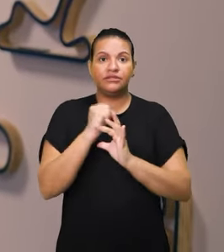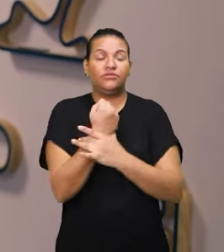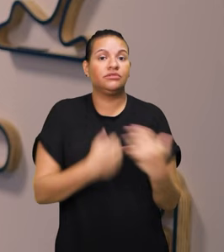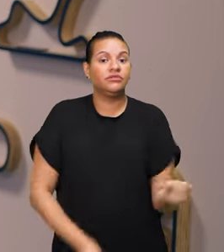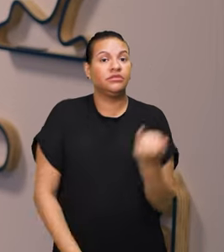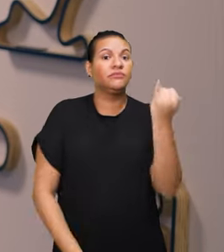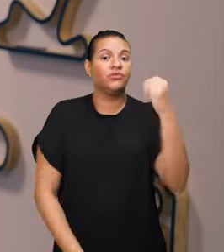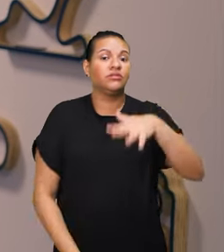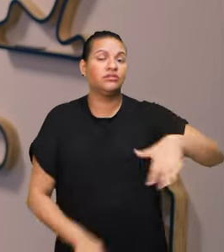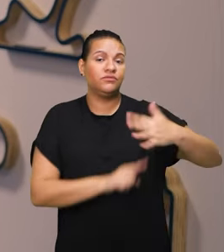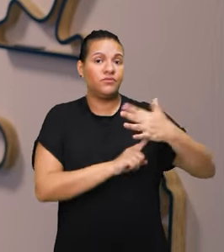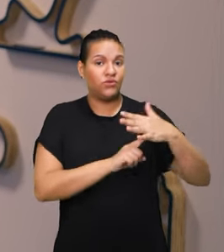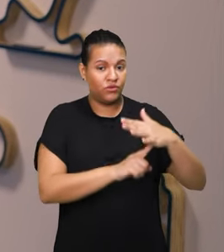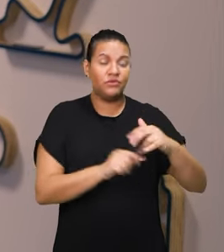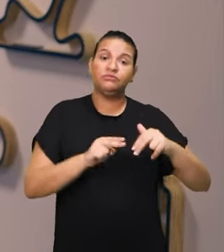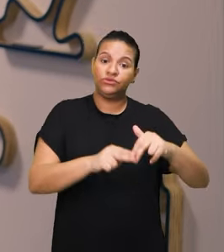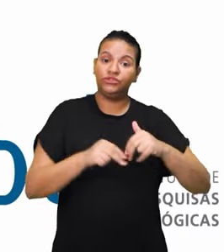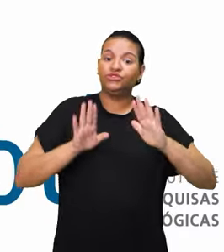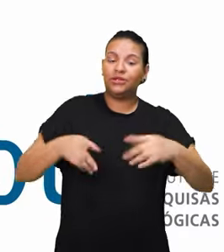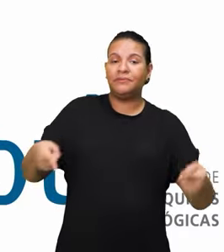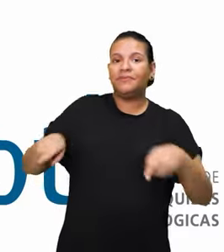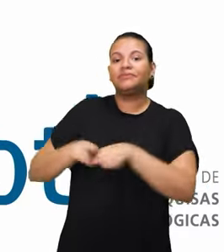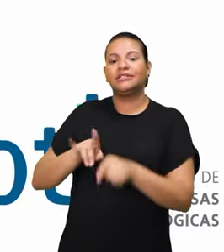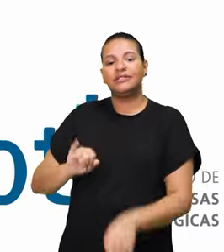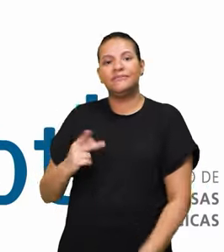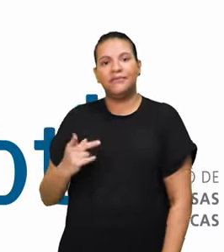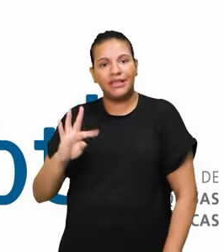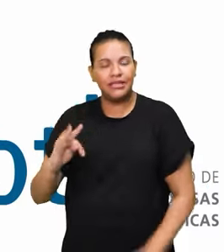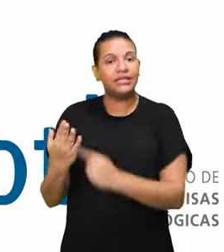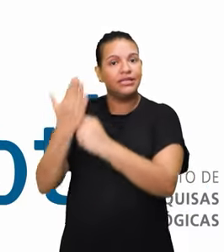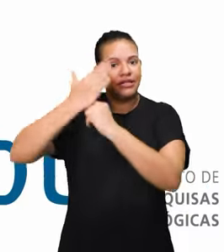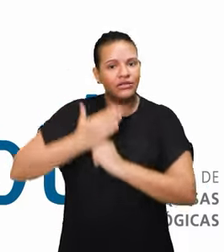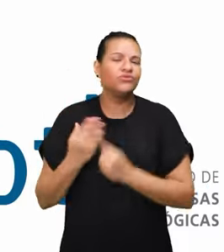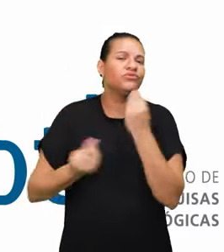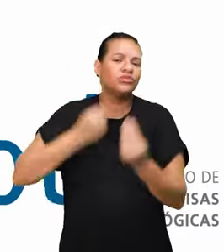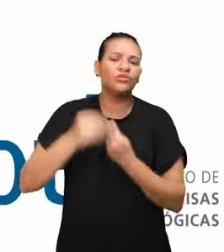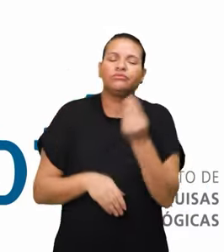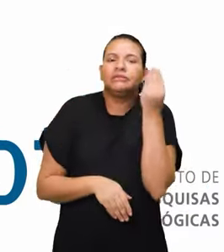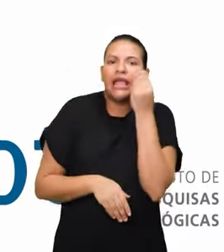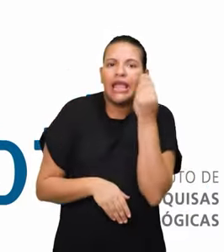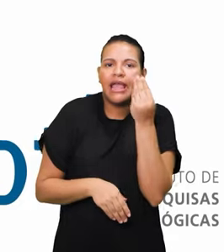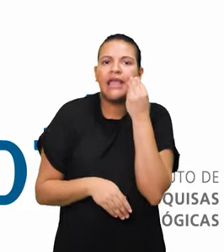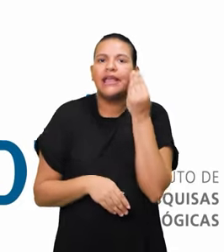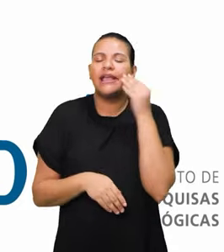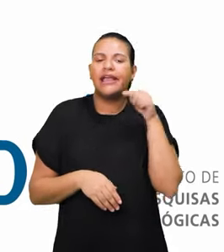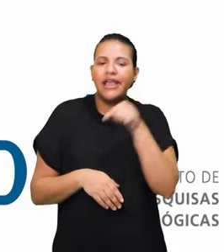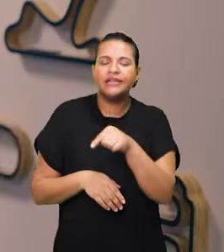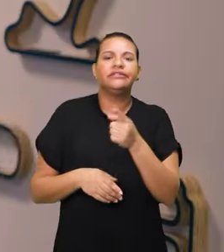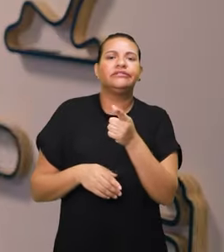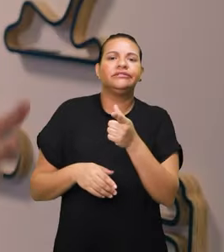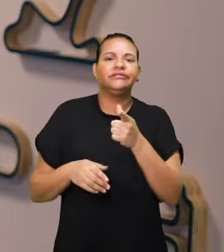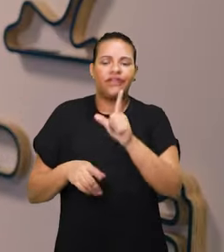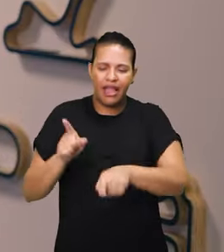uma parede ao lado de Enzo a placas em formato de circuitos de pistas de corri bu eles T desenvolvido junto com a gente toda a parte de crash